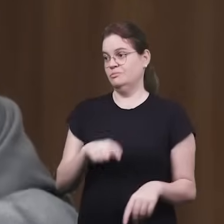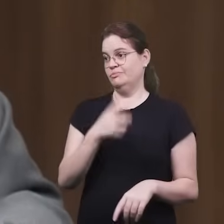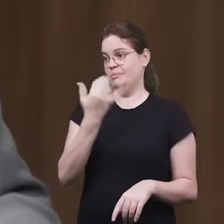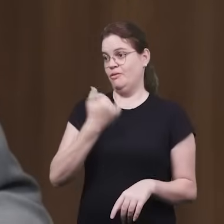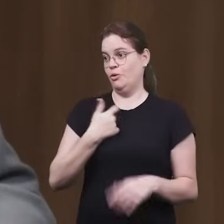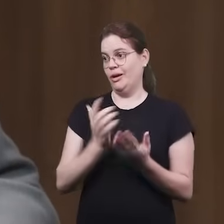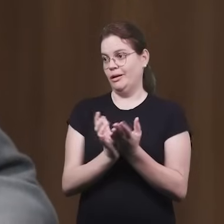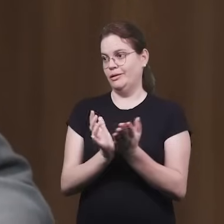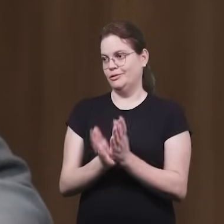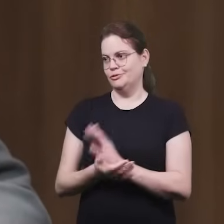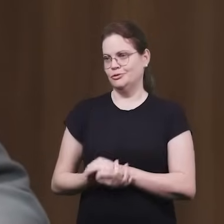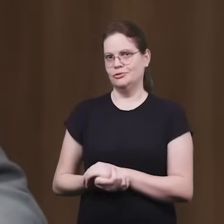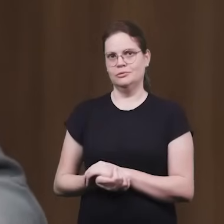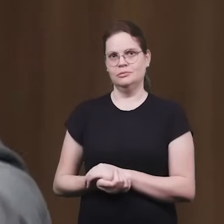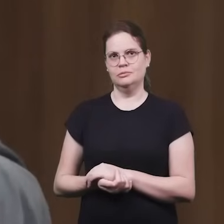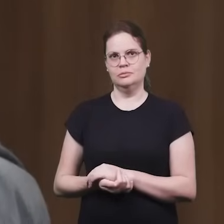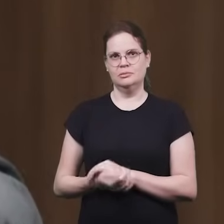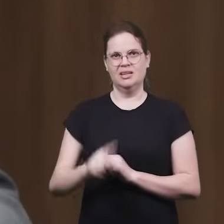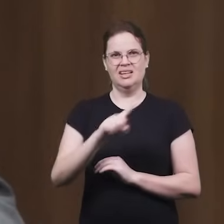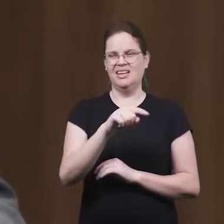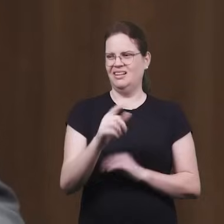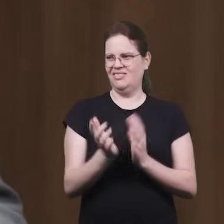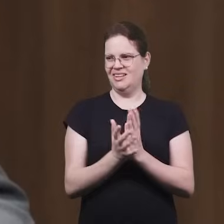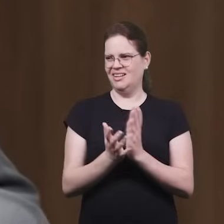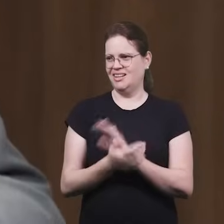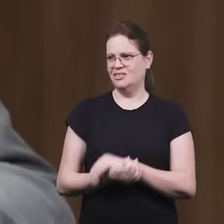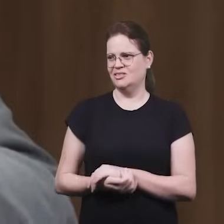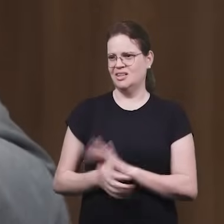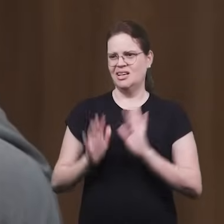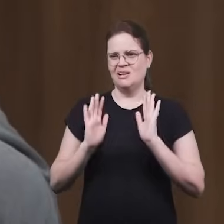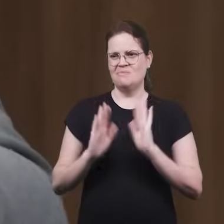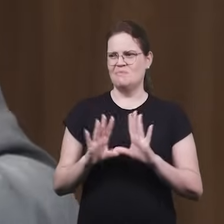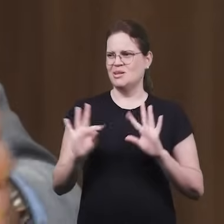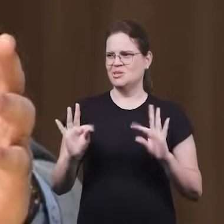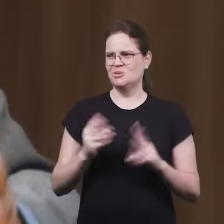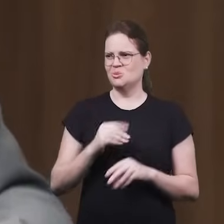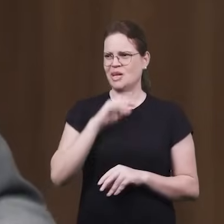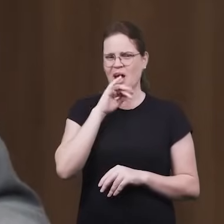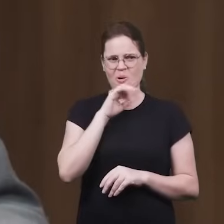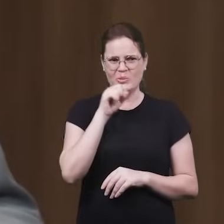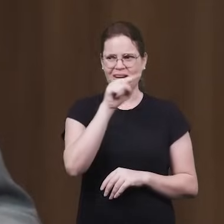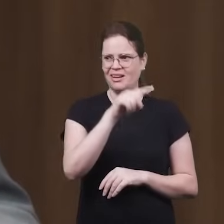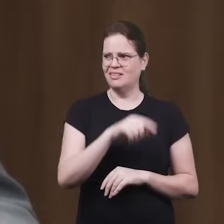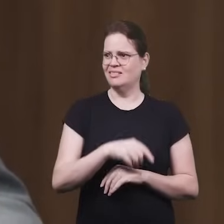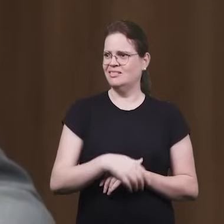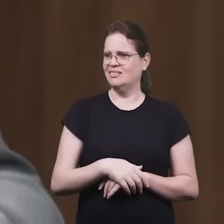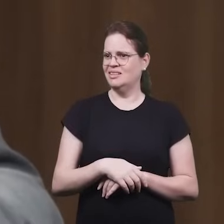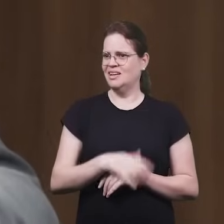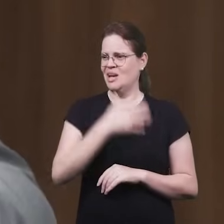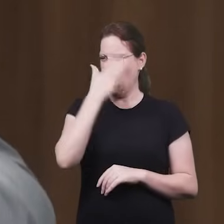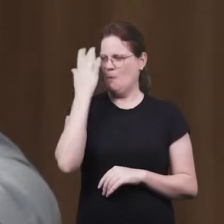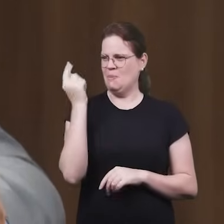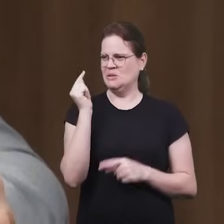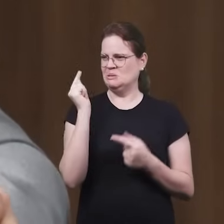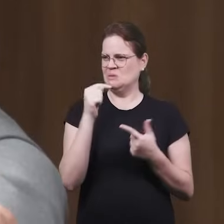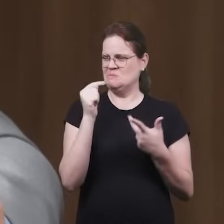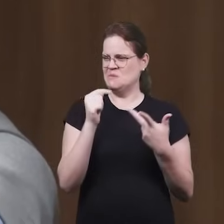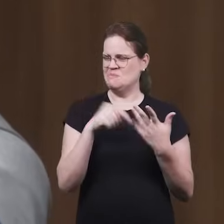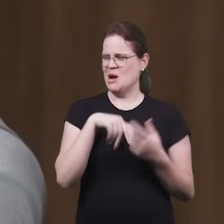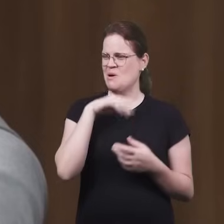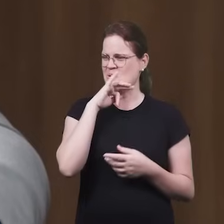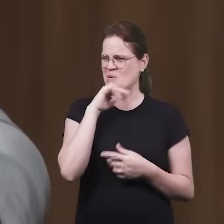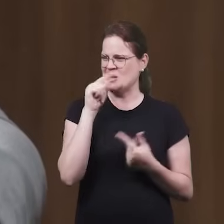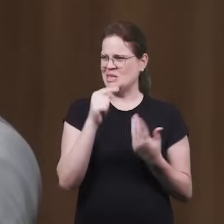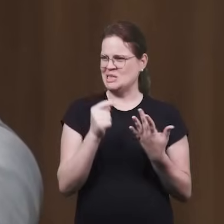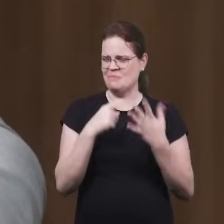que é crente. Ele fala que é crente, mas faz todo tipo de coisa ruim aqui. É uma pessoa assim,